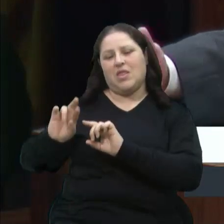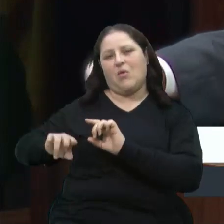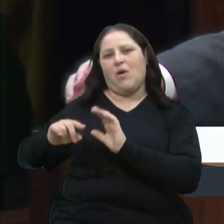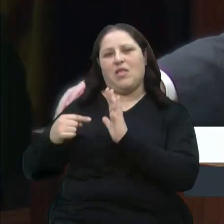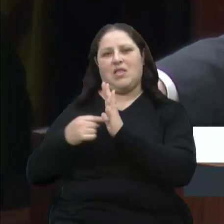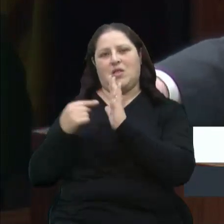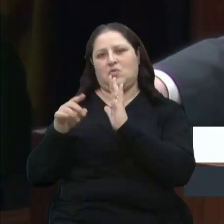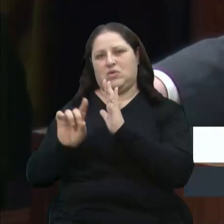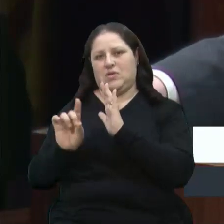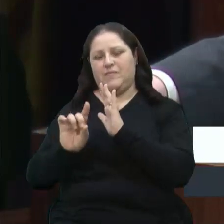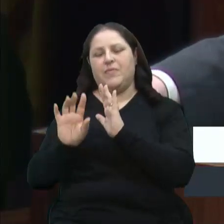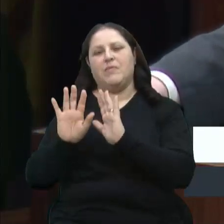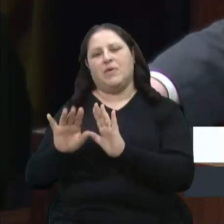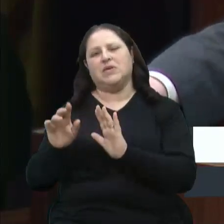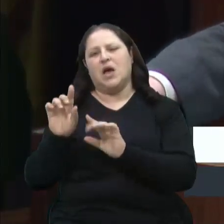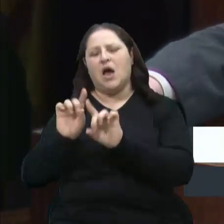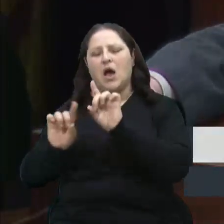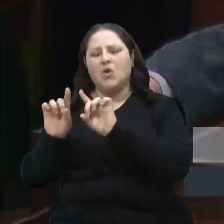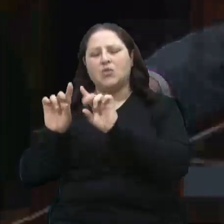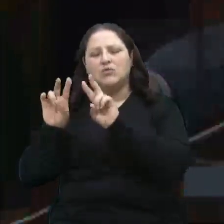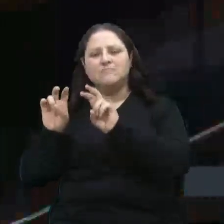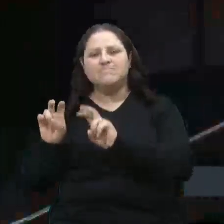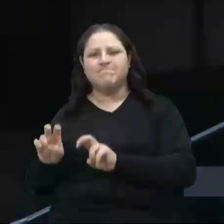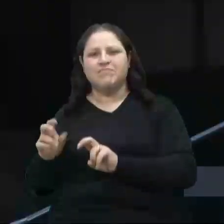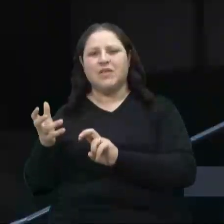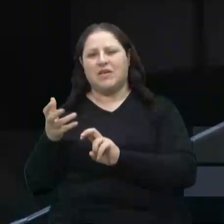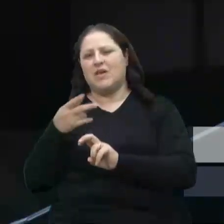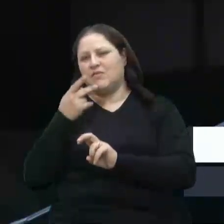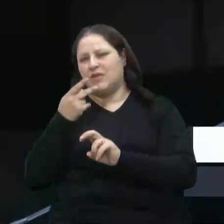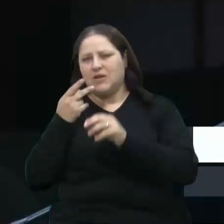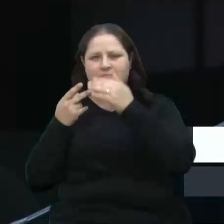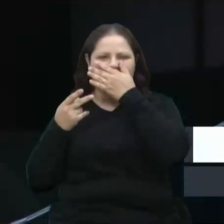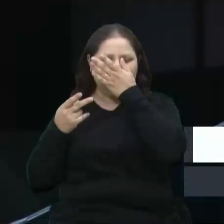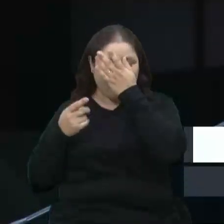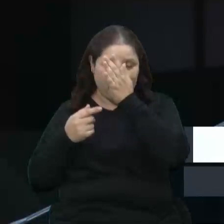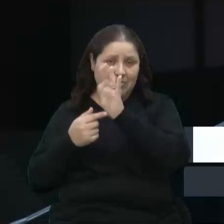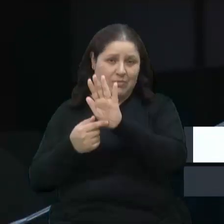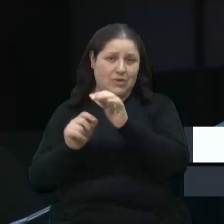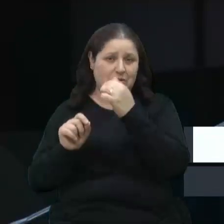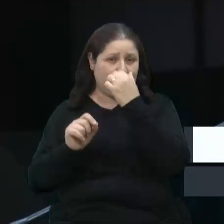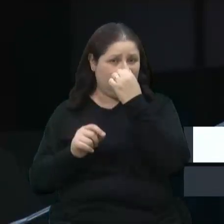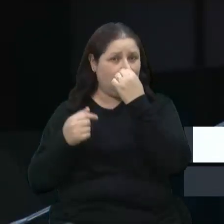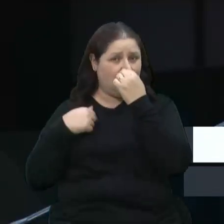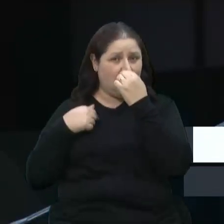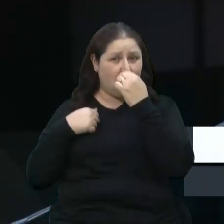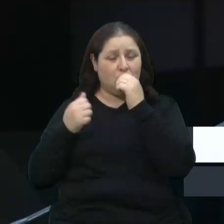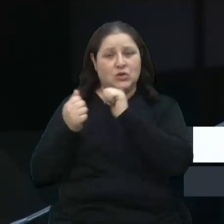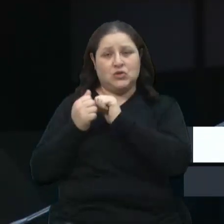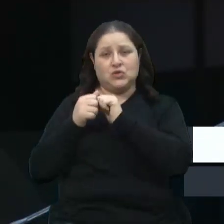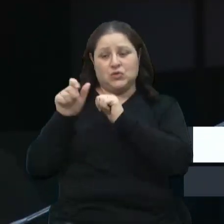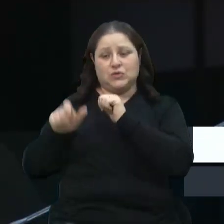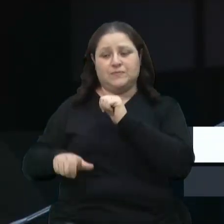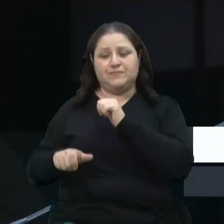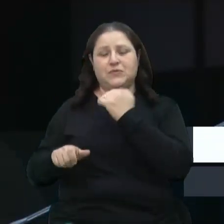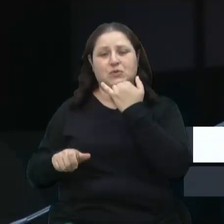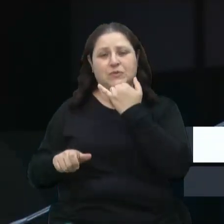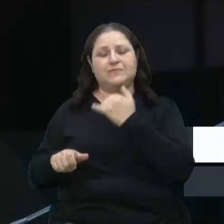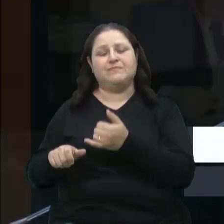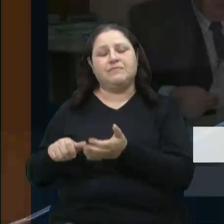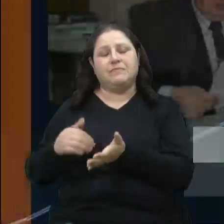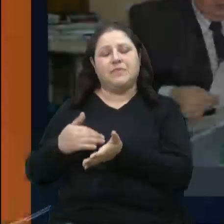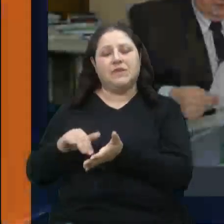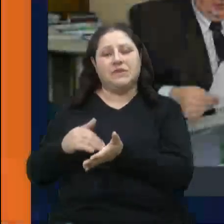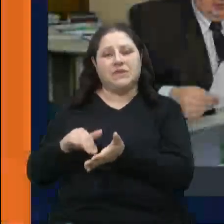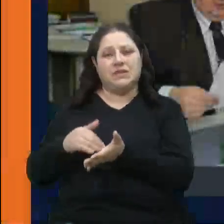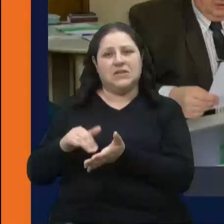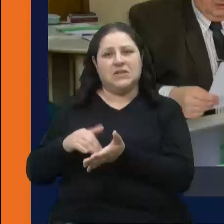mas algumas pontuações, que eu gostaria então de mostrar. Eu estive com o secretário de Transportes, o